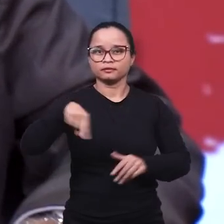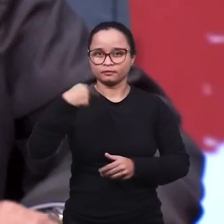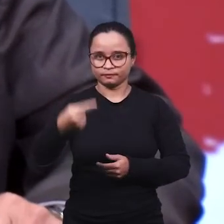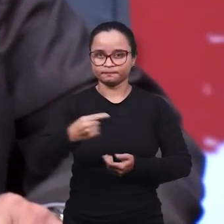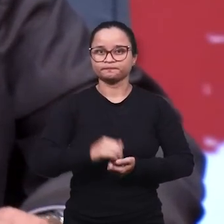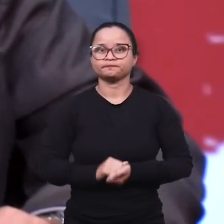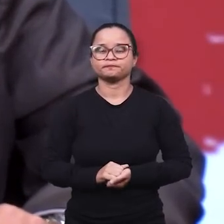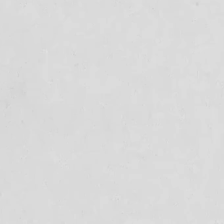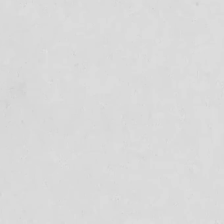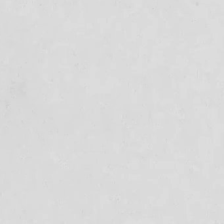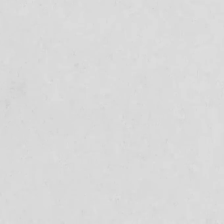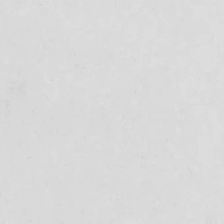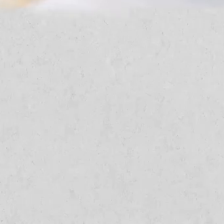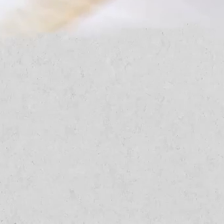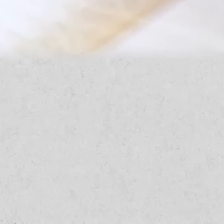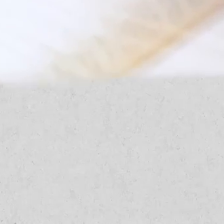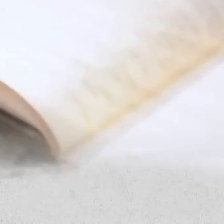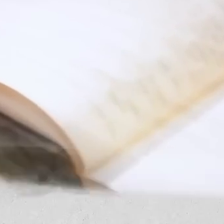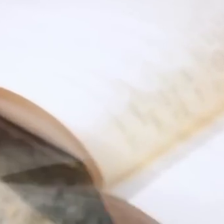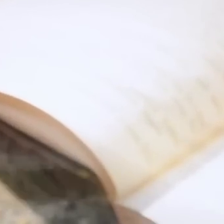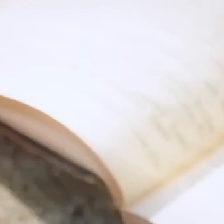depois da vinheta.